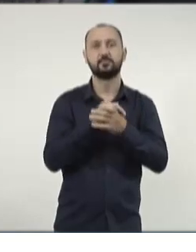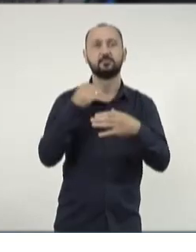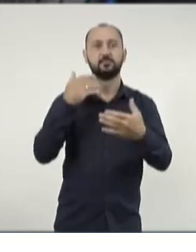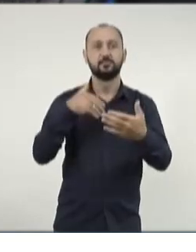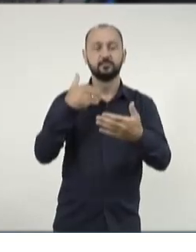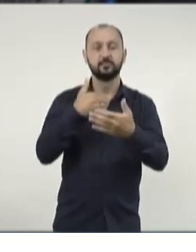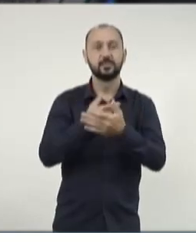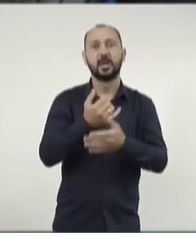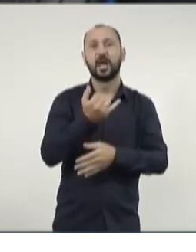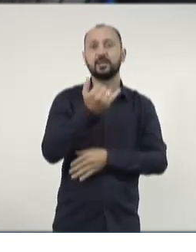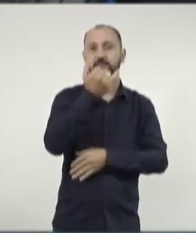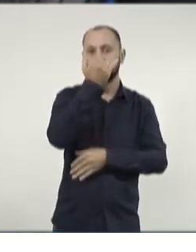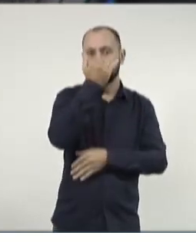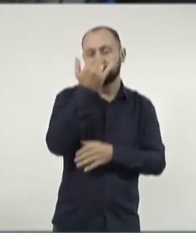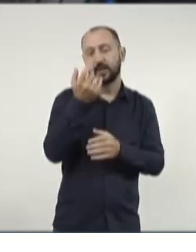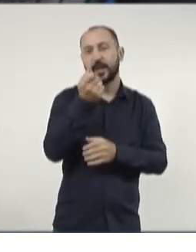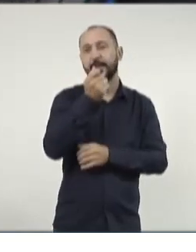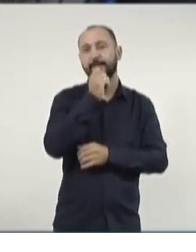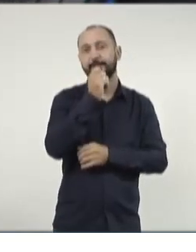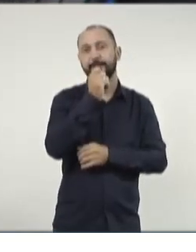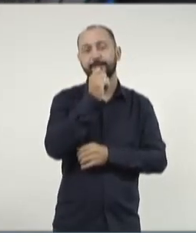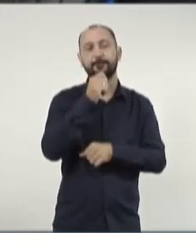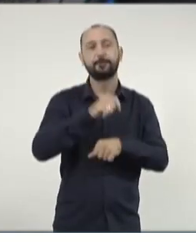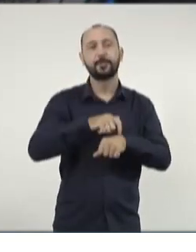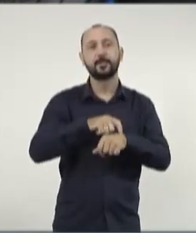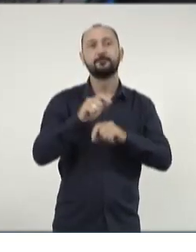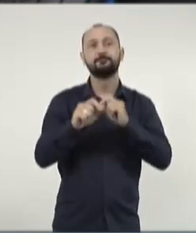processo. Infelizmente, ainda nós estamos